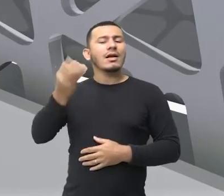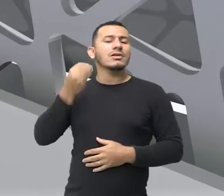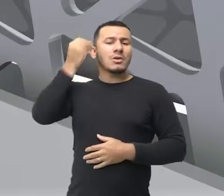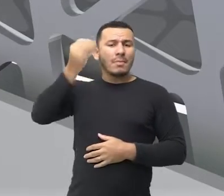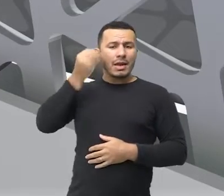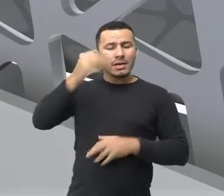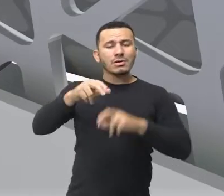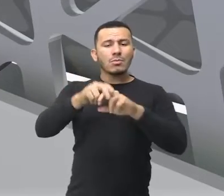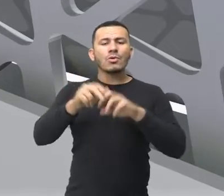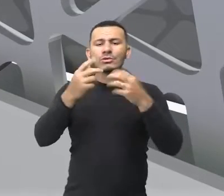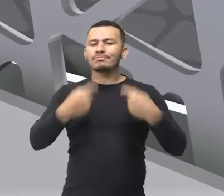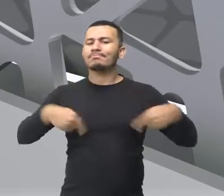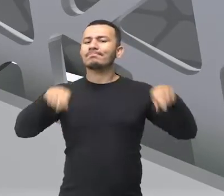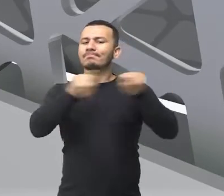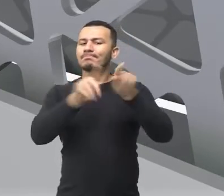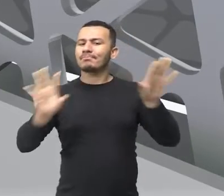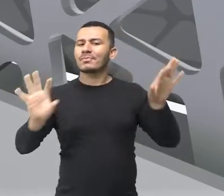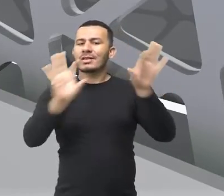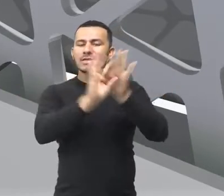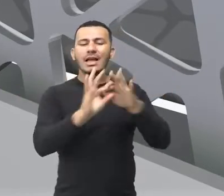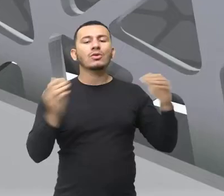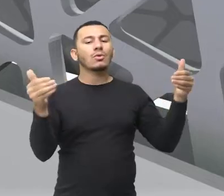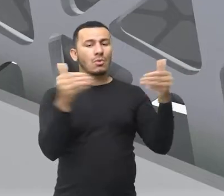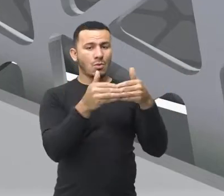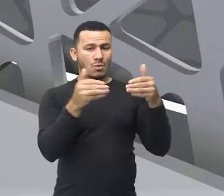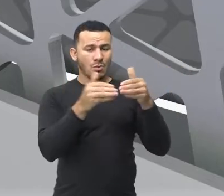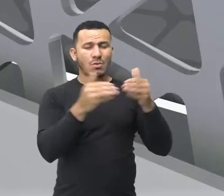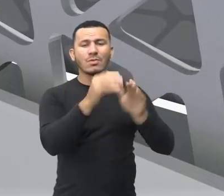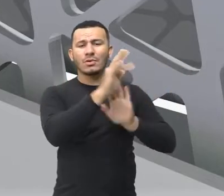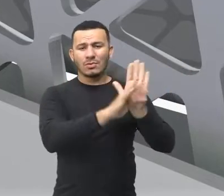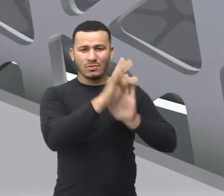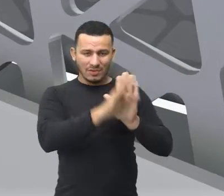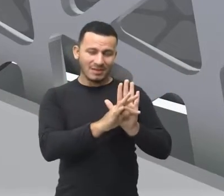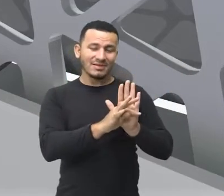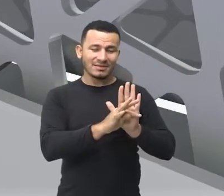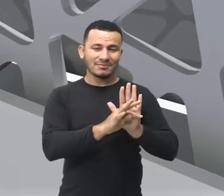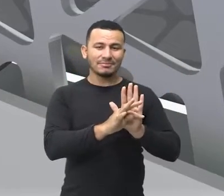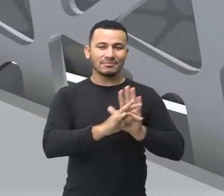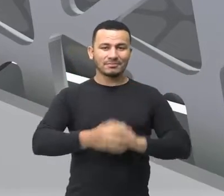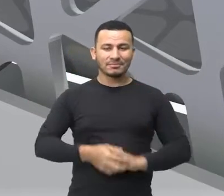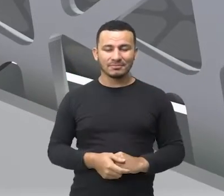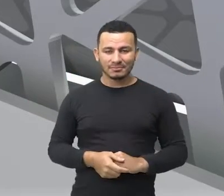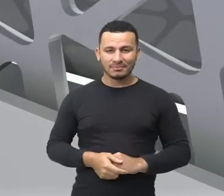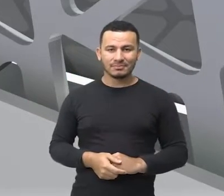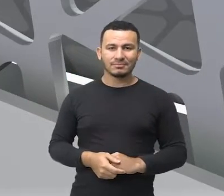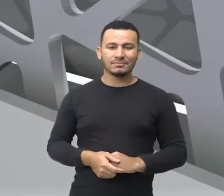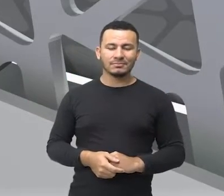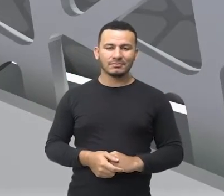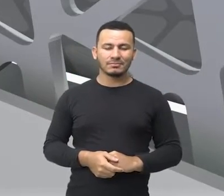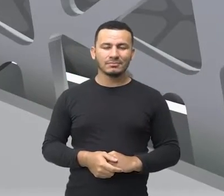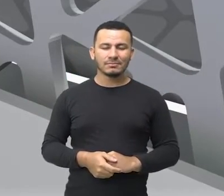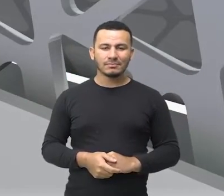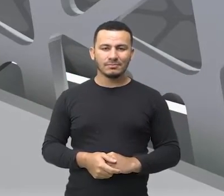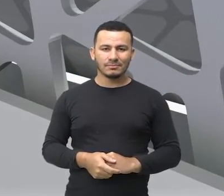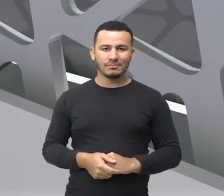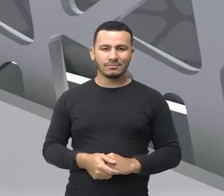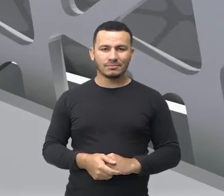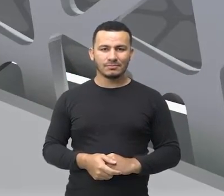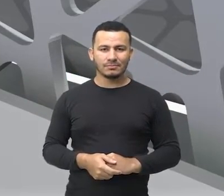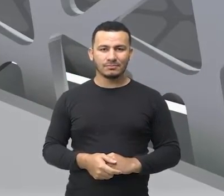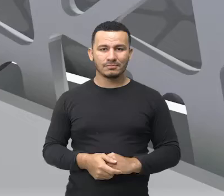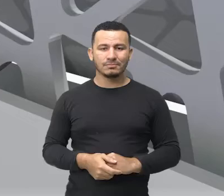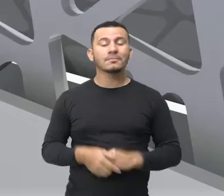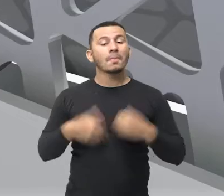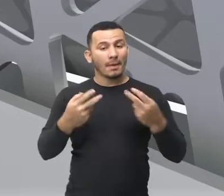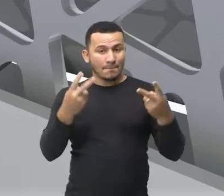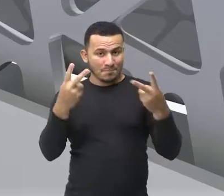apresenta uma concordância. Então, o que a gente pode ver? Essa pessoa concorda com aquilo que essa matéria